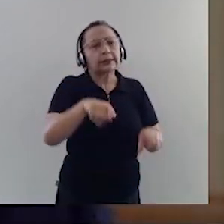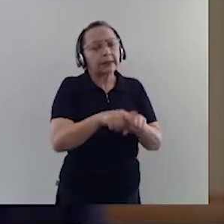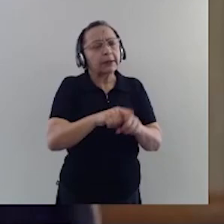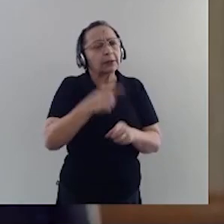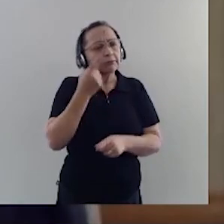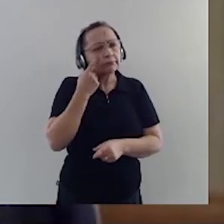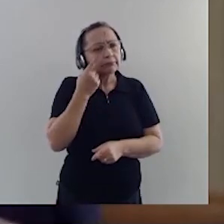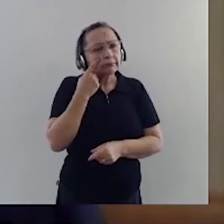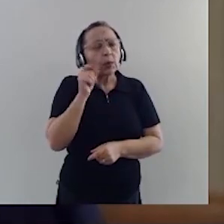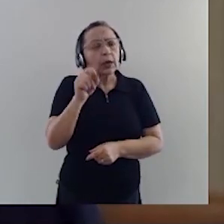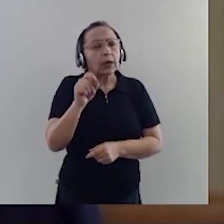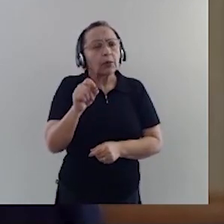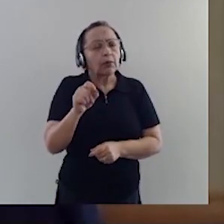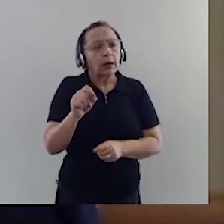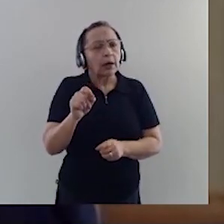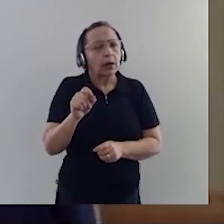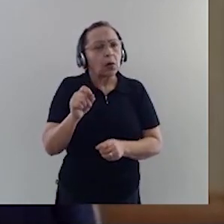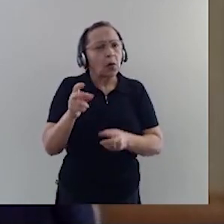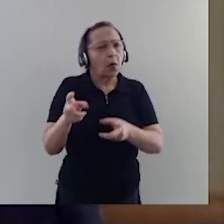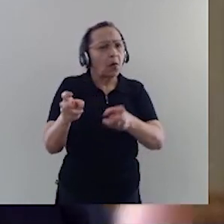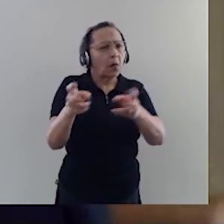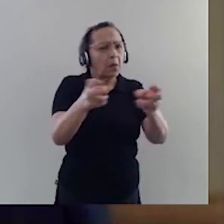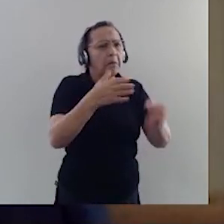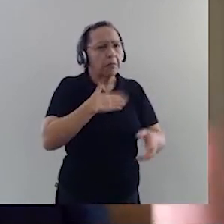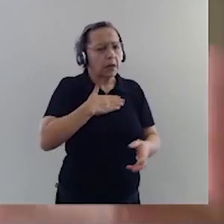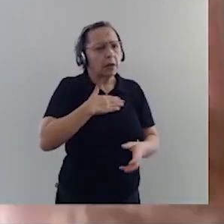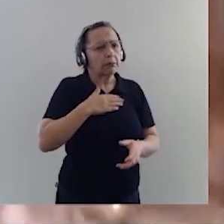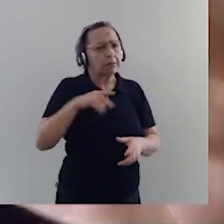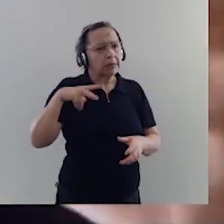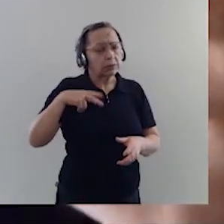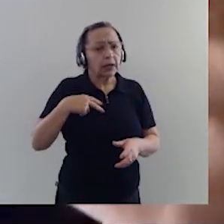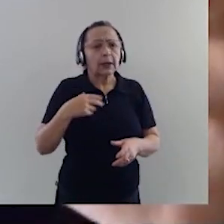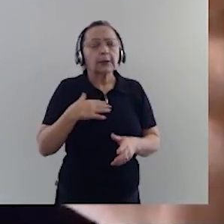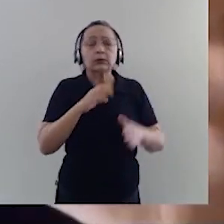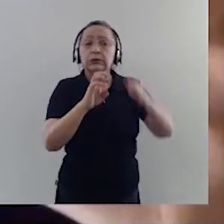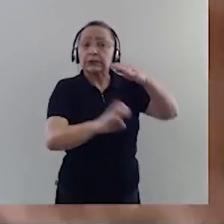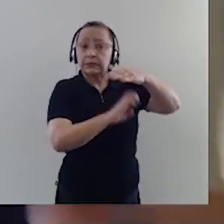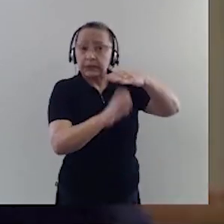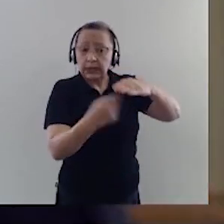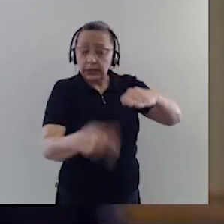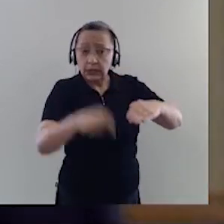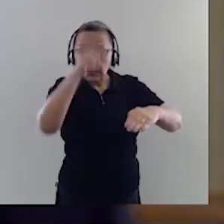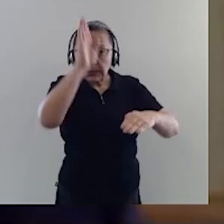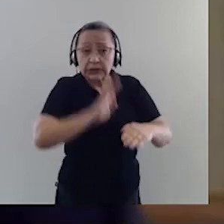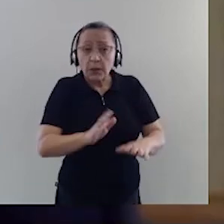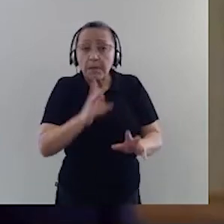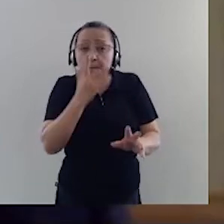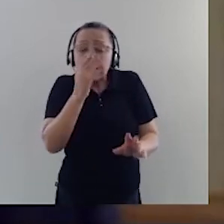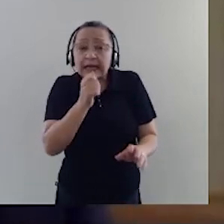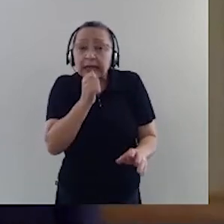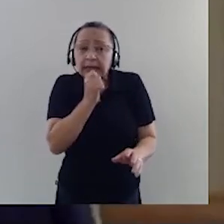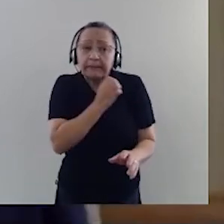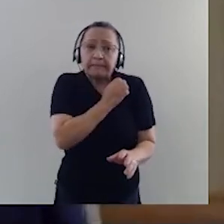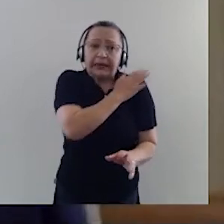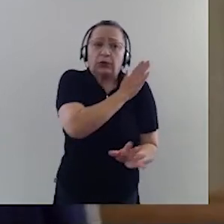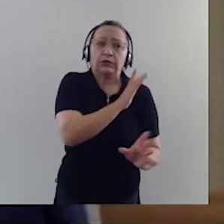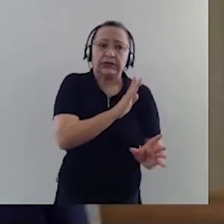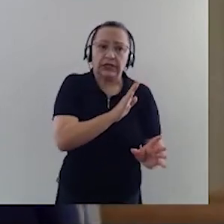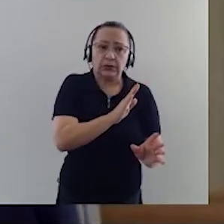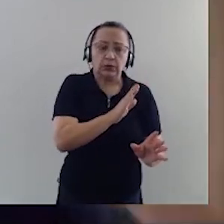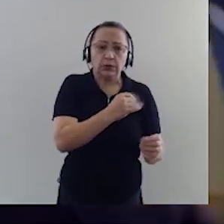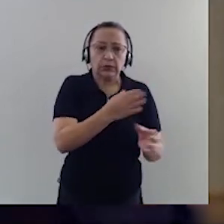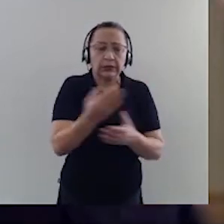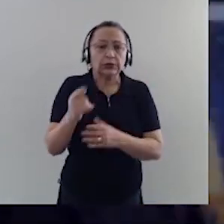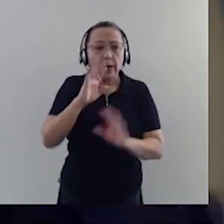observação que é minha pessoal, os empresários brasileiros ainda têm um preconceito muito grande com a recuperação